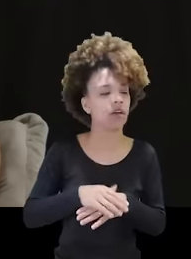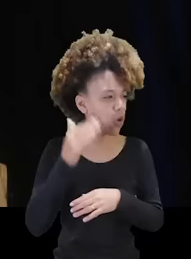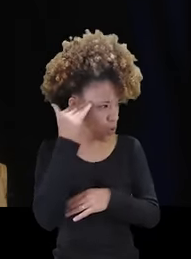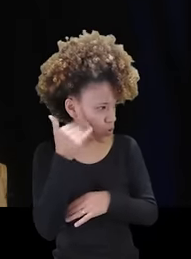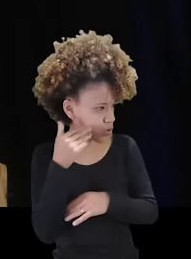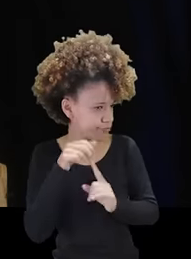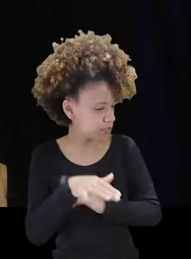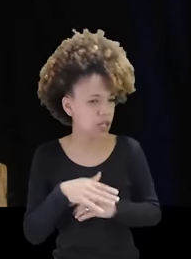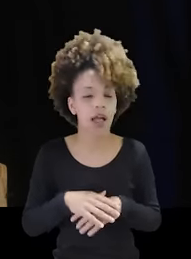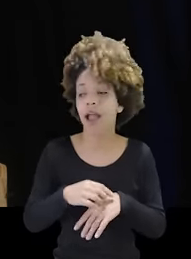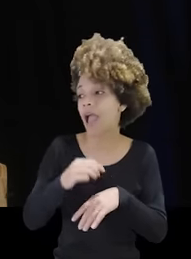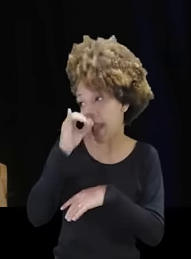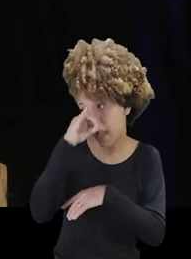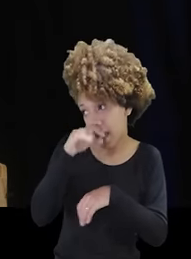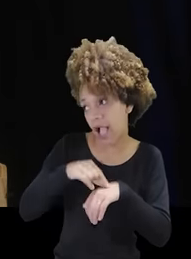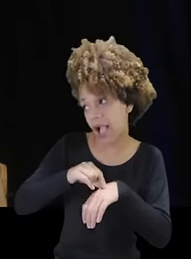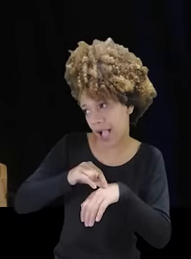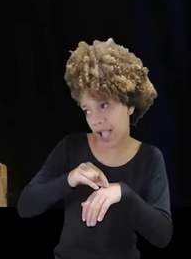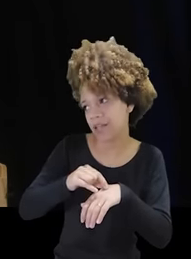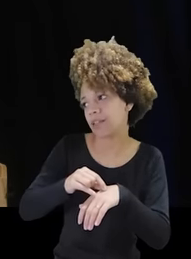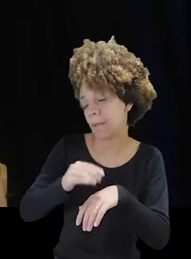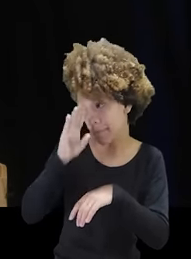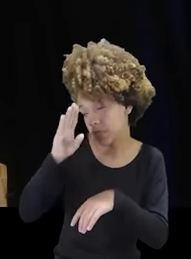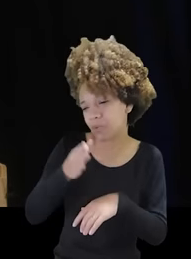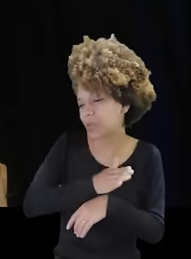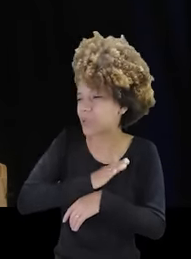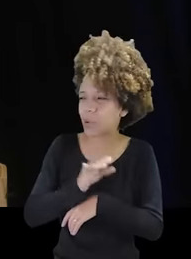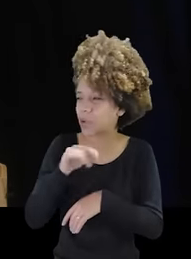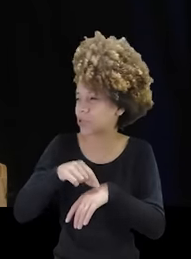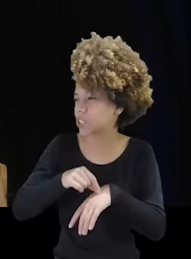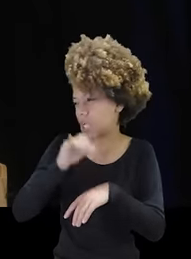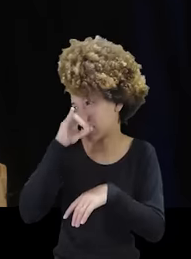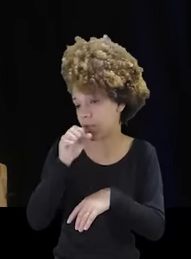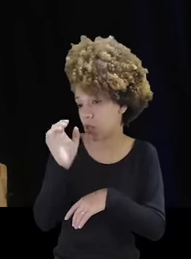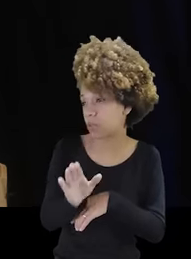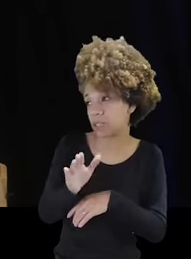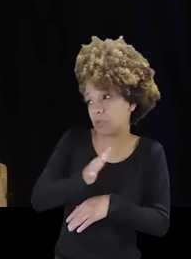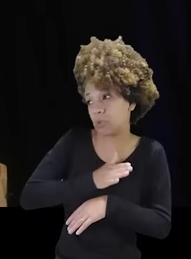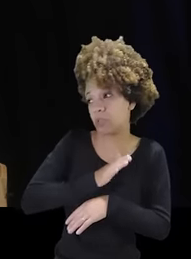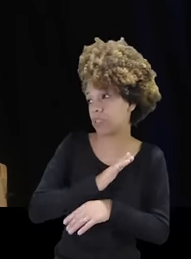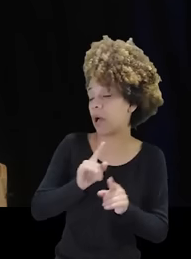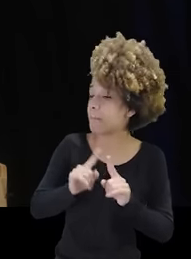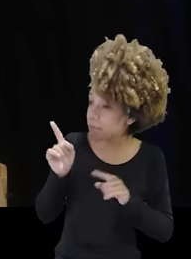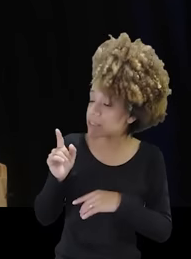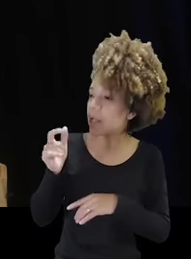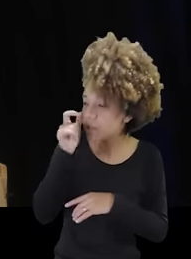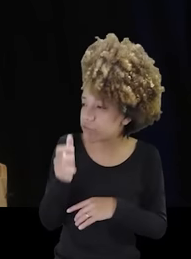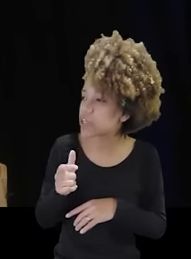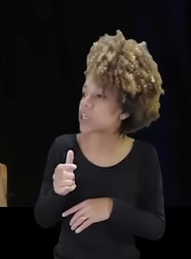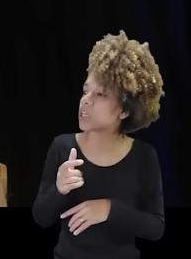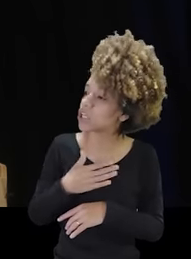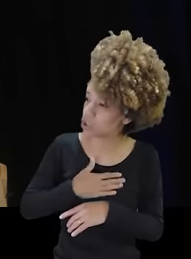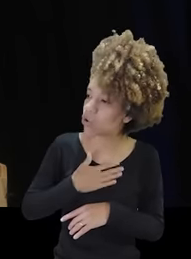São Paulo e eu não gosto de carne de porco assim no Brasil eu não gostava mas lá eu vi